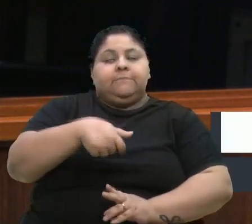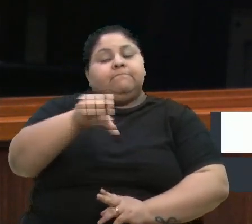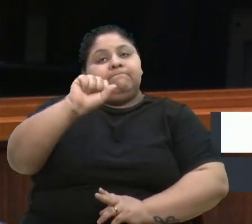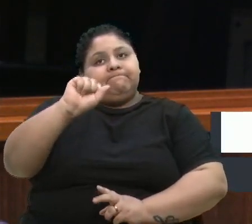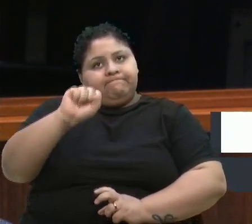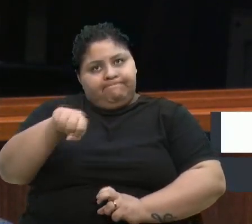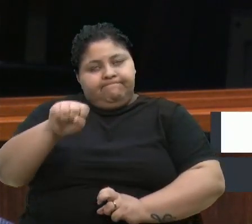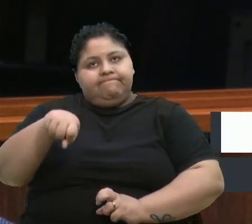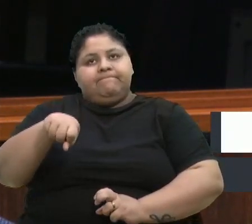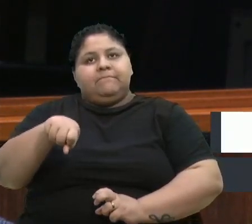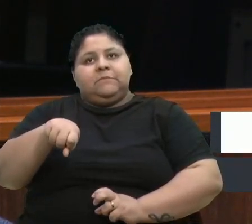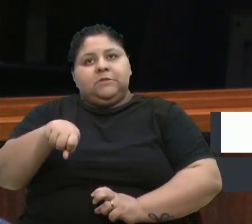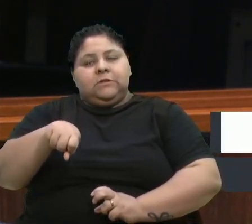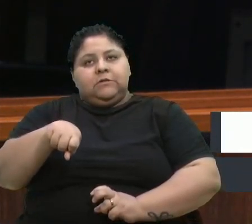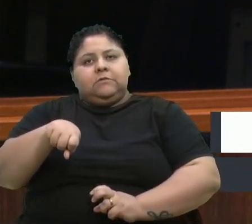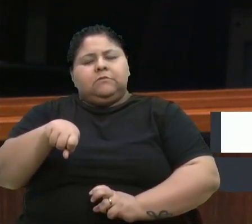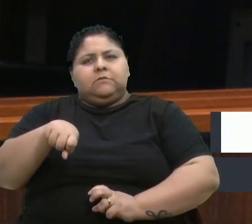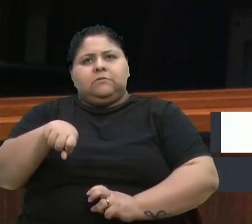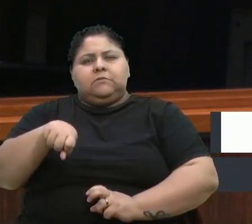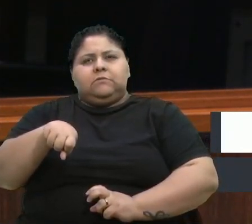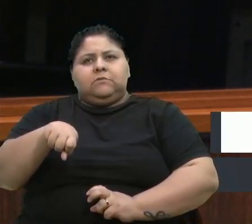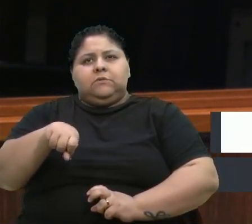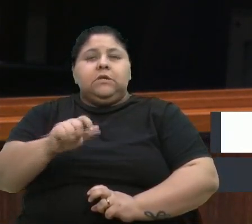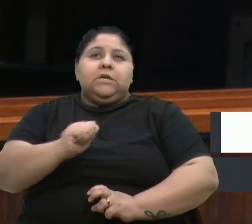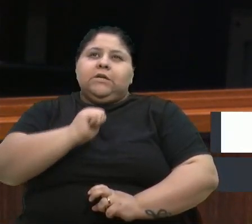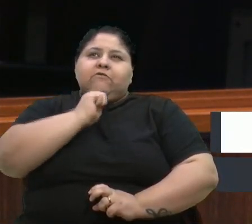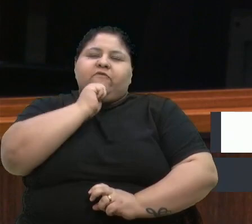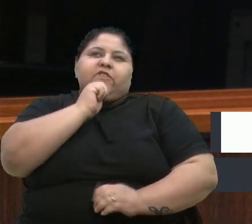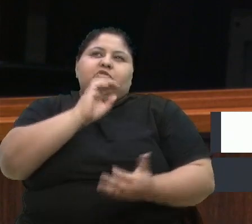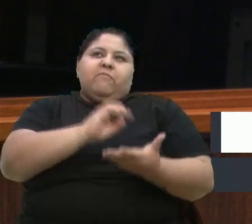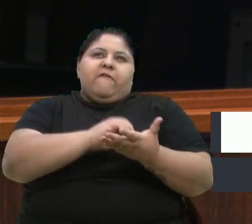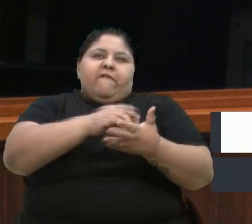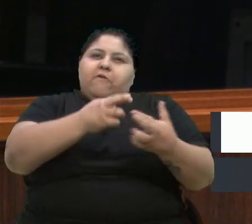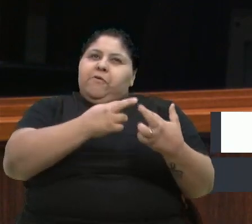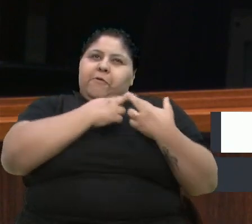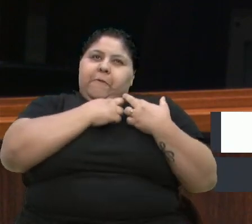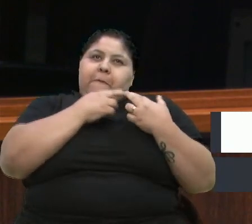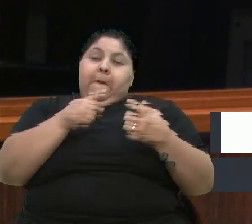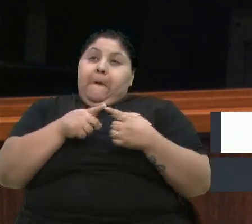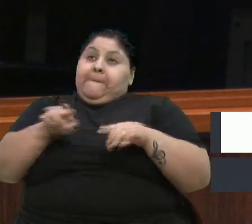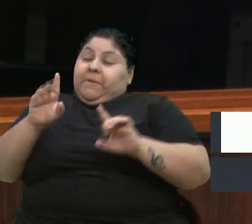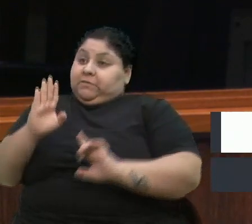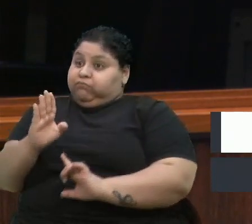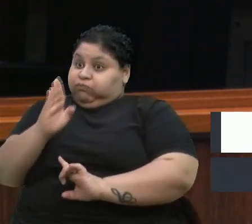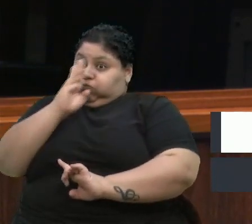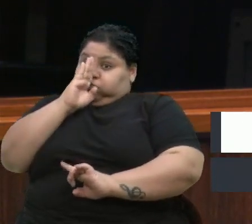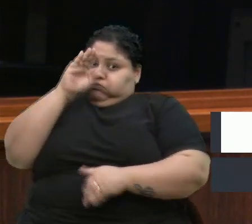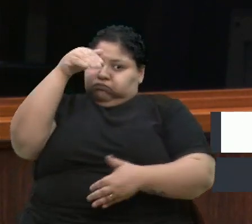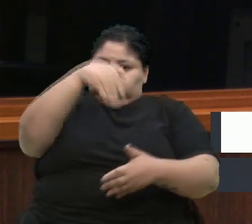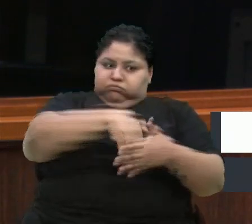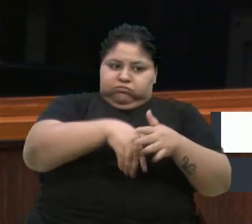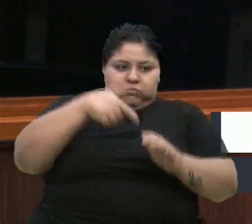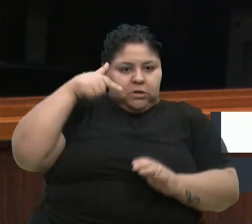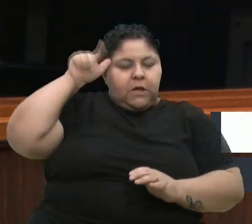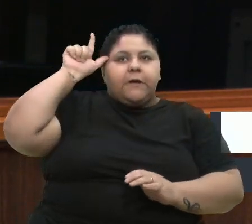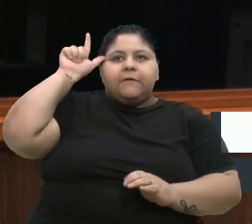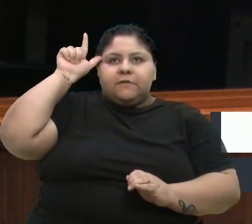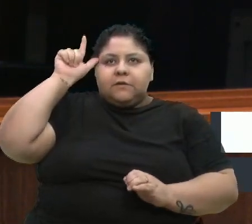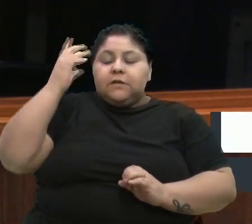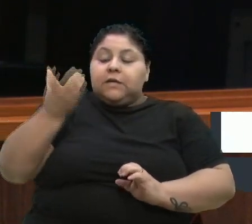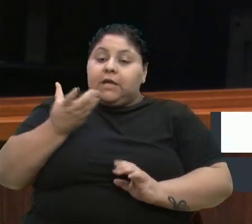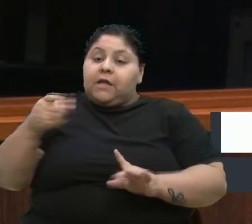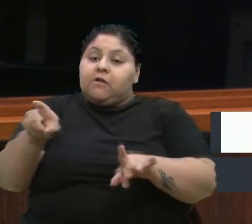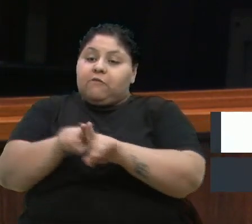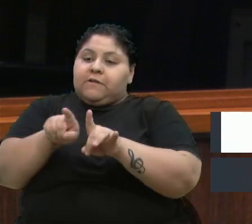Realmente foi não digo uma irresponsabilidade, mas foi surpreendente essa votação de ontem. Quero